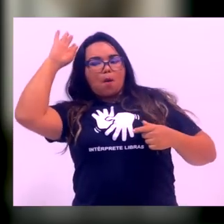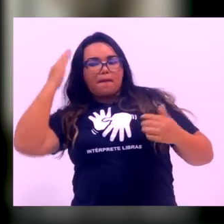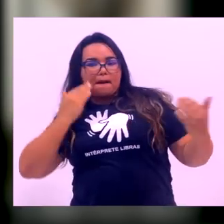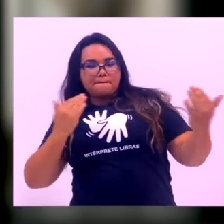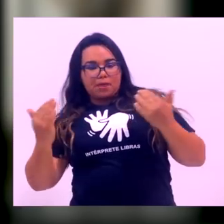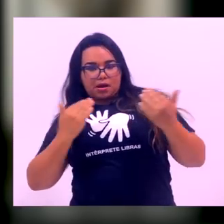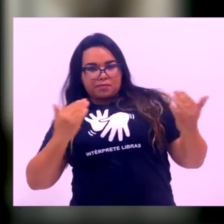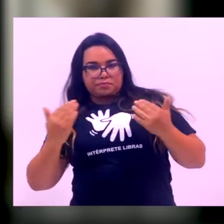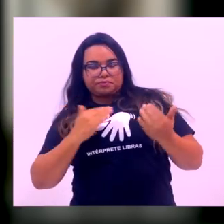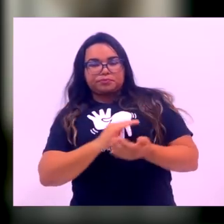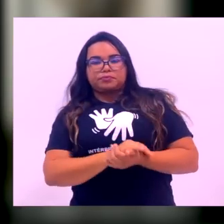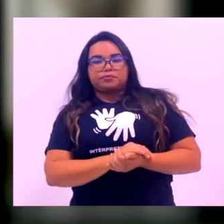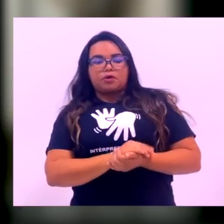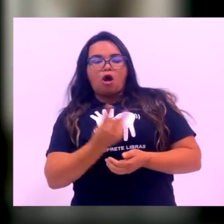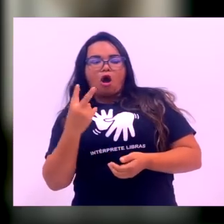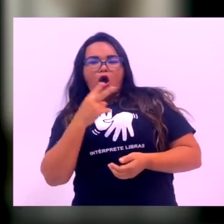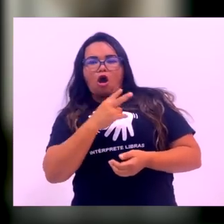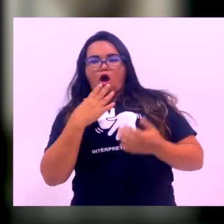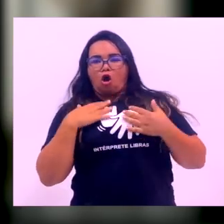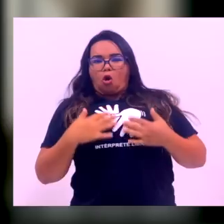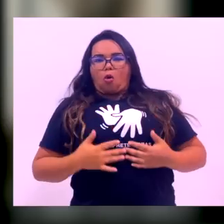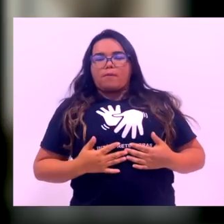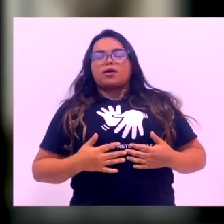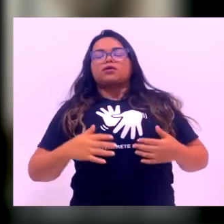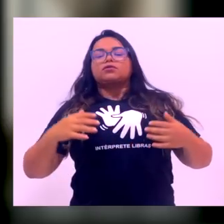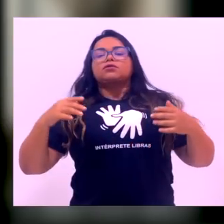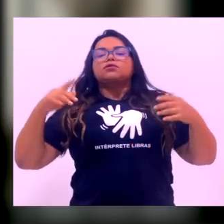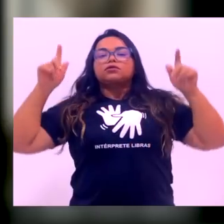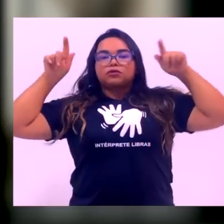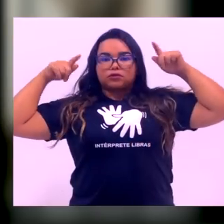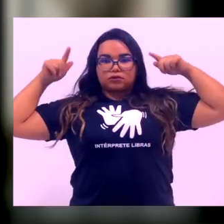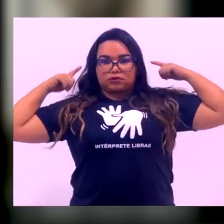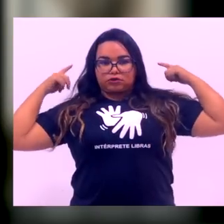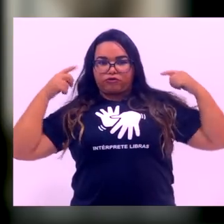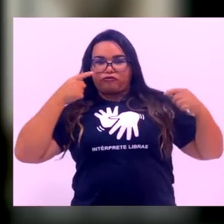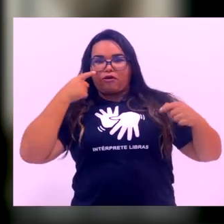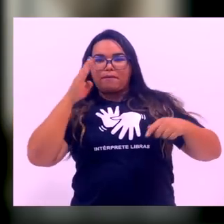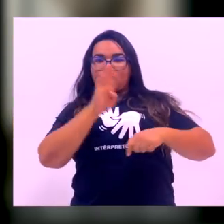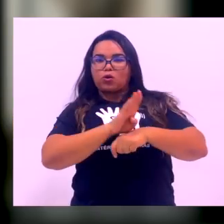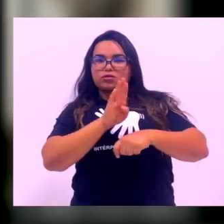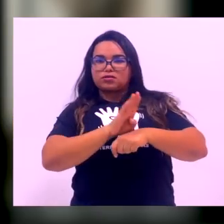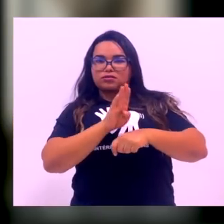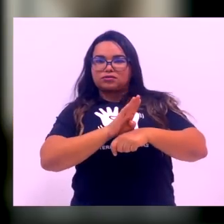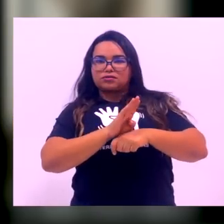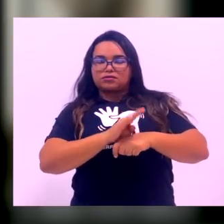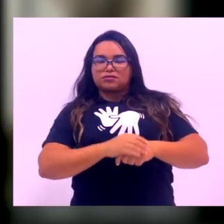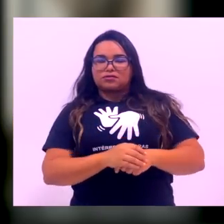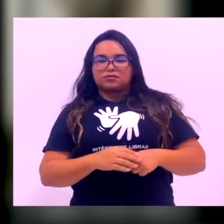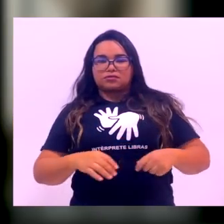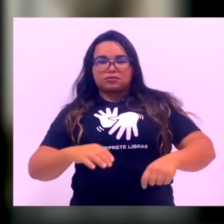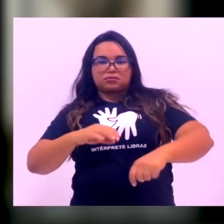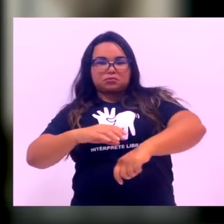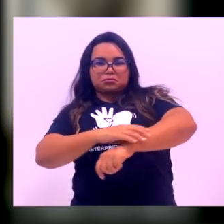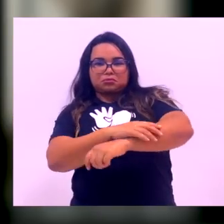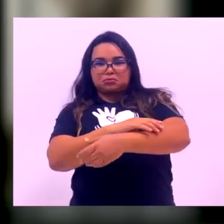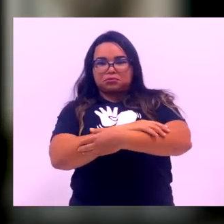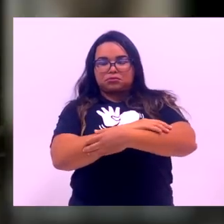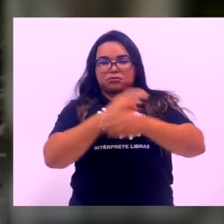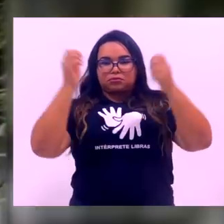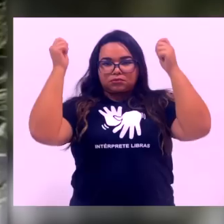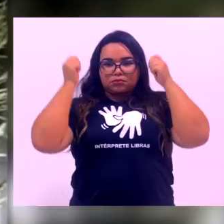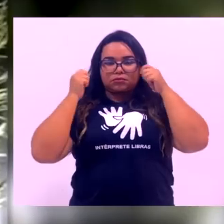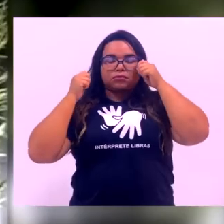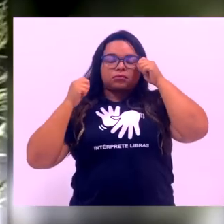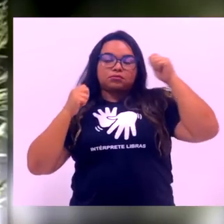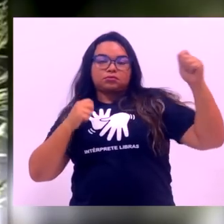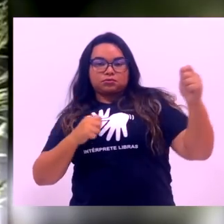proporcionam uma comparação interessante. Aqui está a armadura dos soldados gregos. Notem que ela é de bronze.